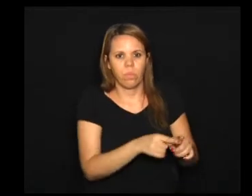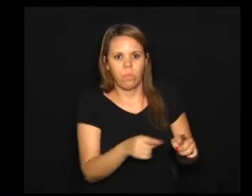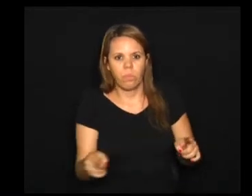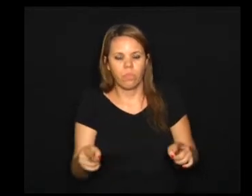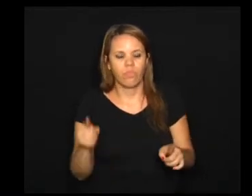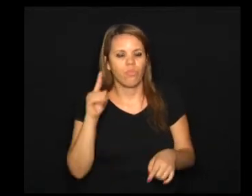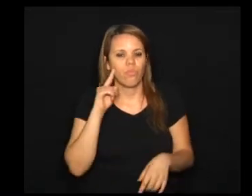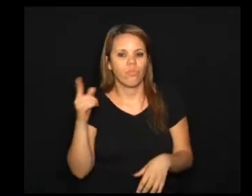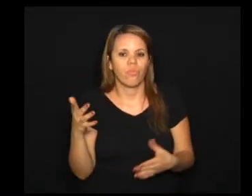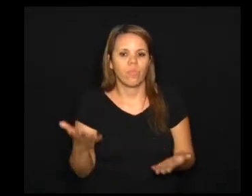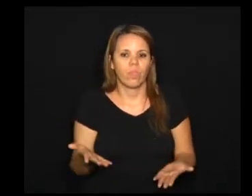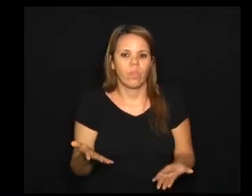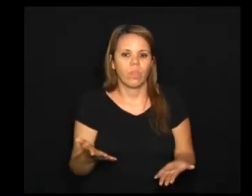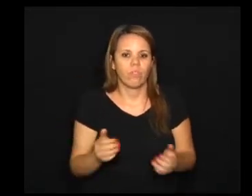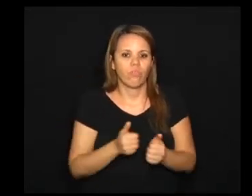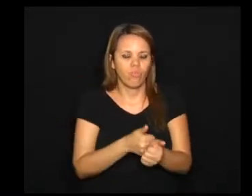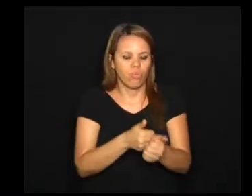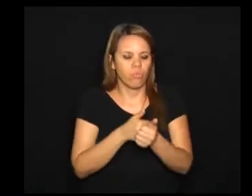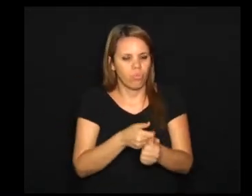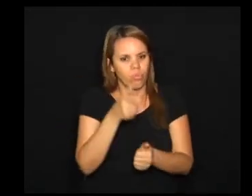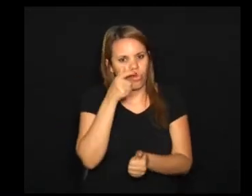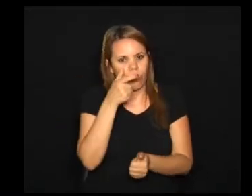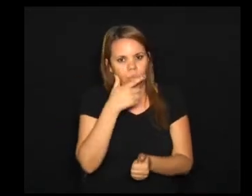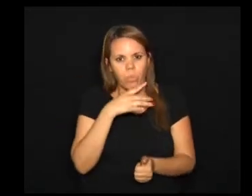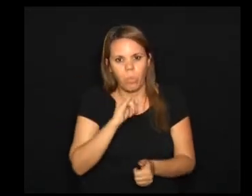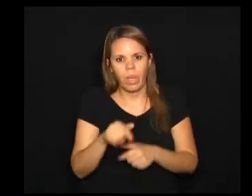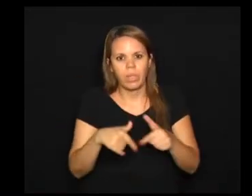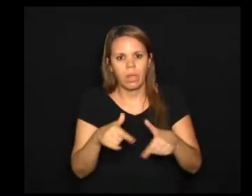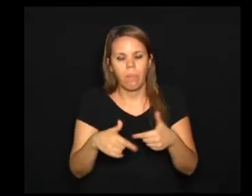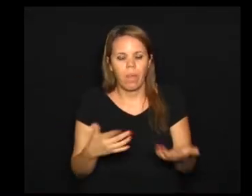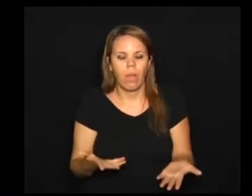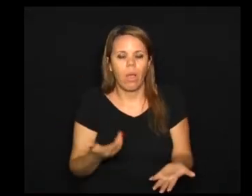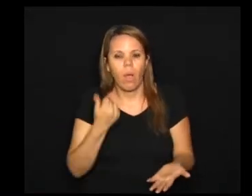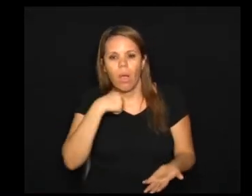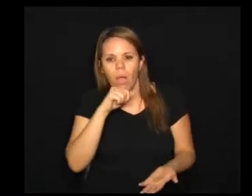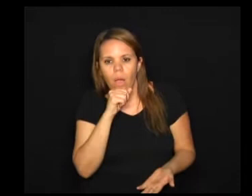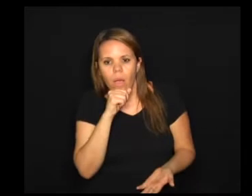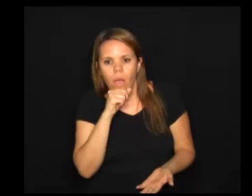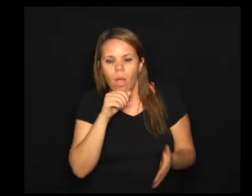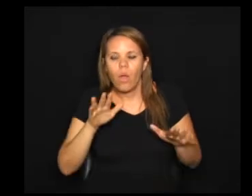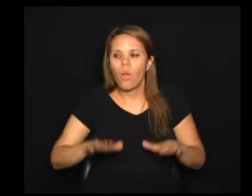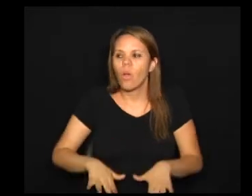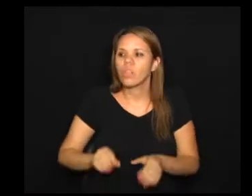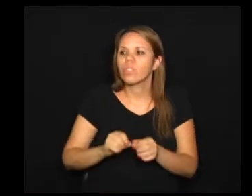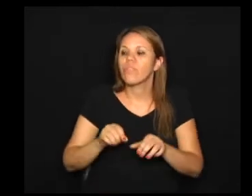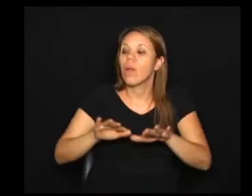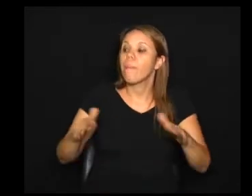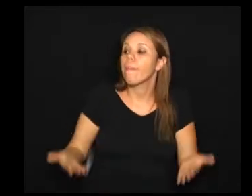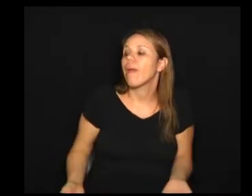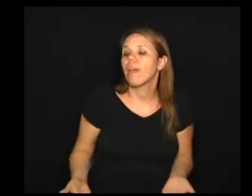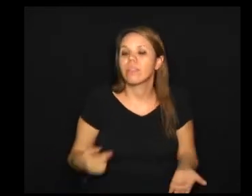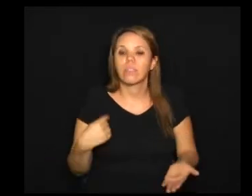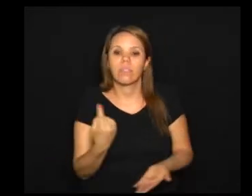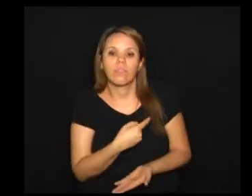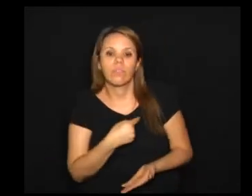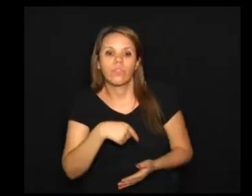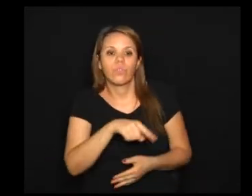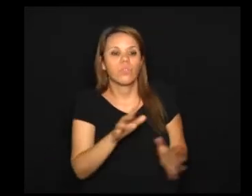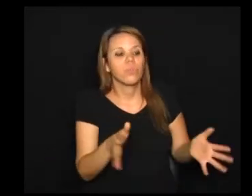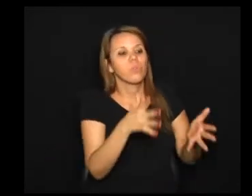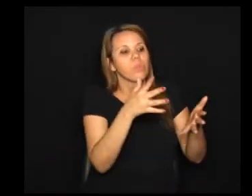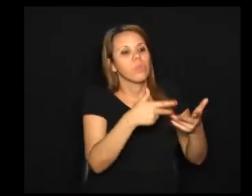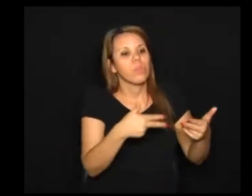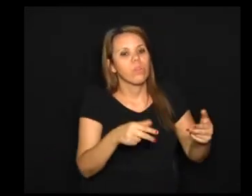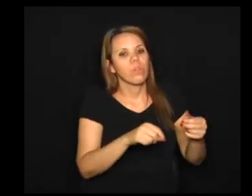lá junto, acompanhando, vendo que o pai trabalha, como que a mãe, onde que ela fica, qual que é a mesa, e nós promovemos